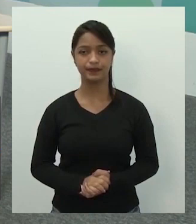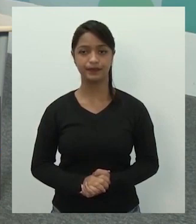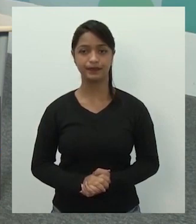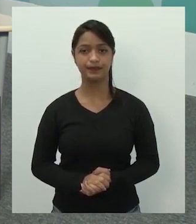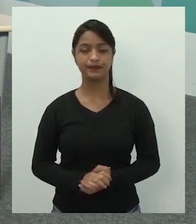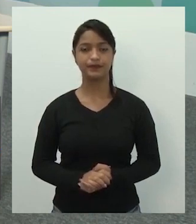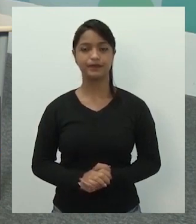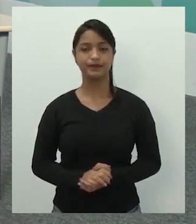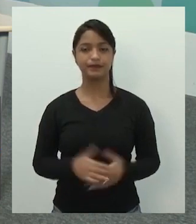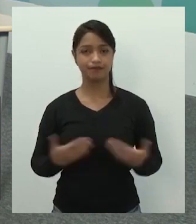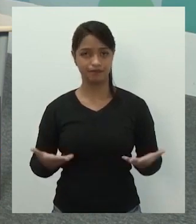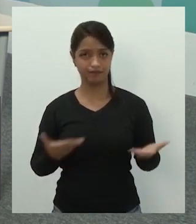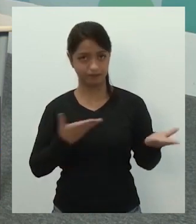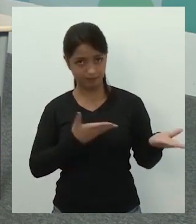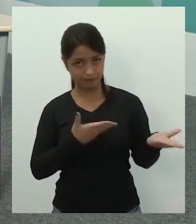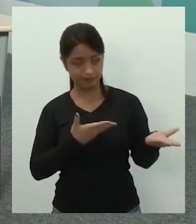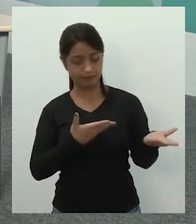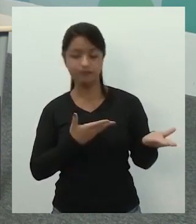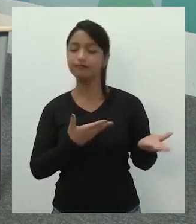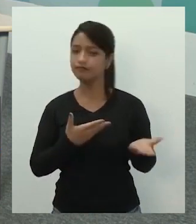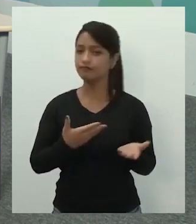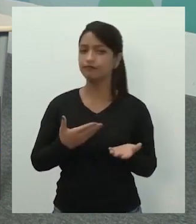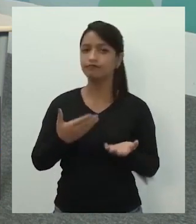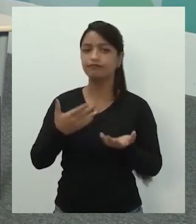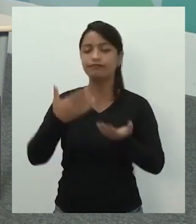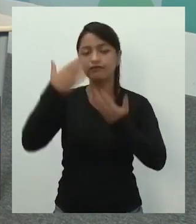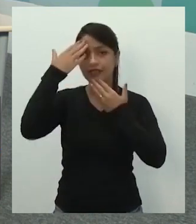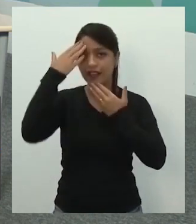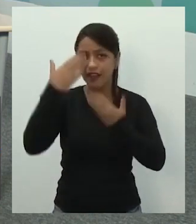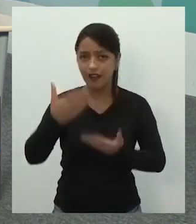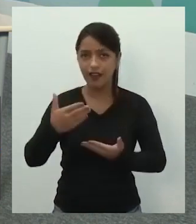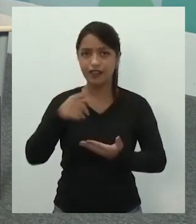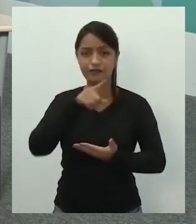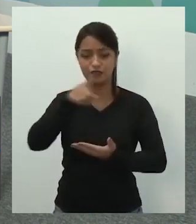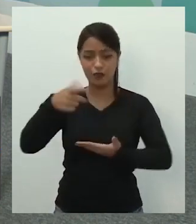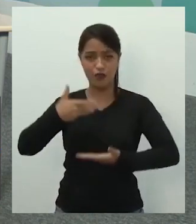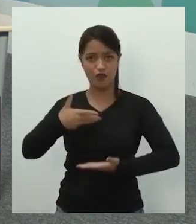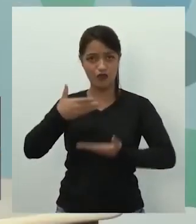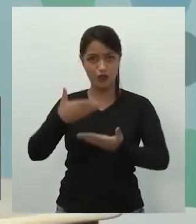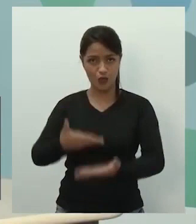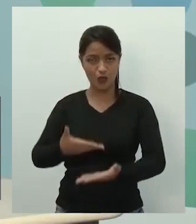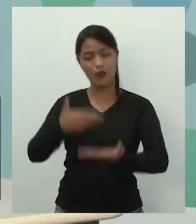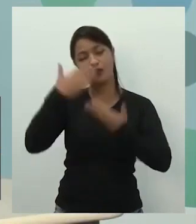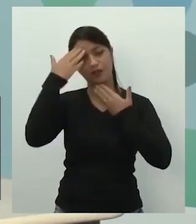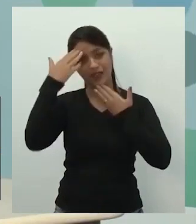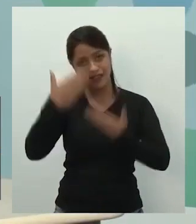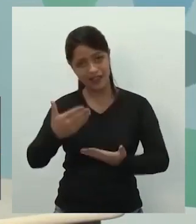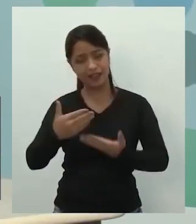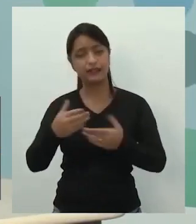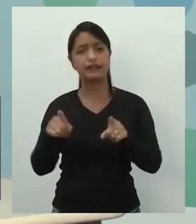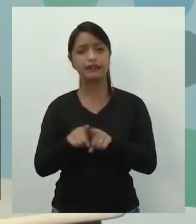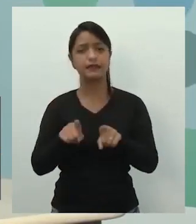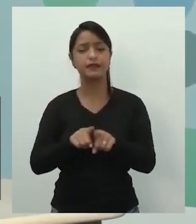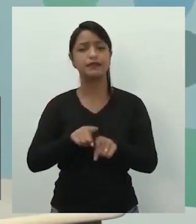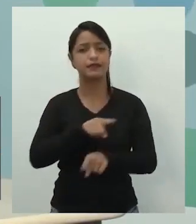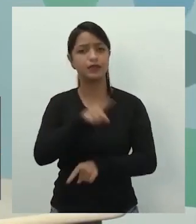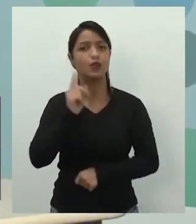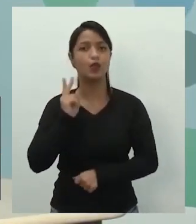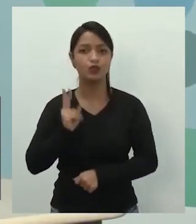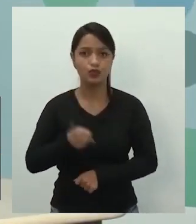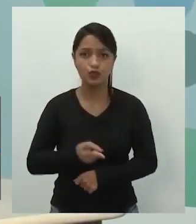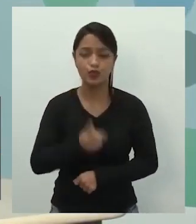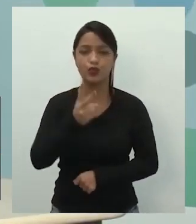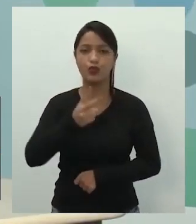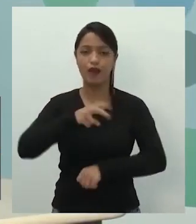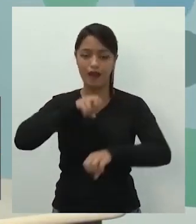Então, professora Roberta. Eu quero agradecer ao convite, obrigada. E, pessoal, continuem participando das aulas, continuem